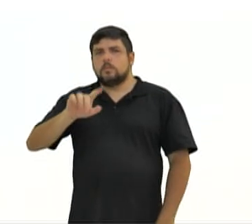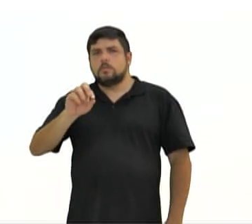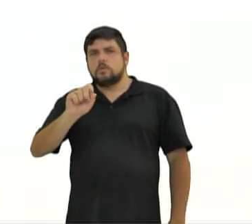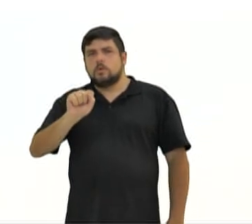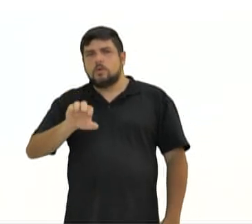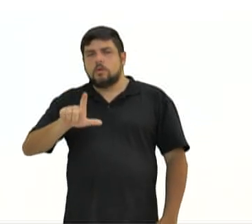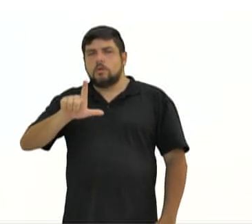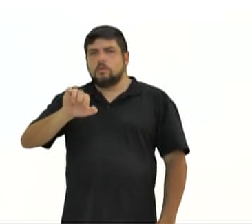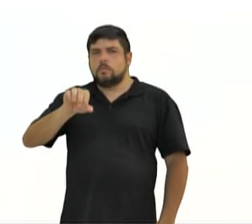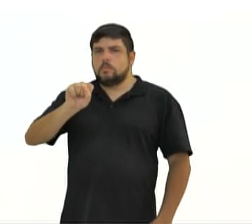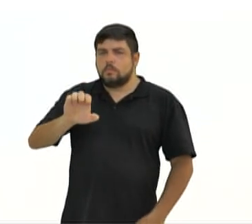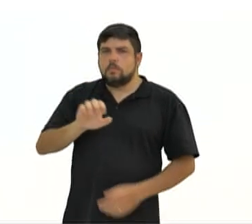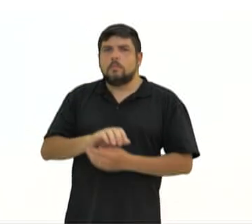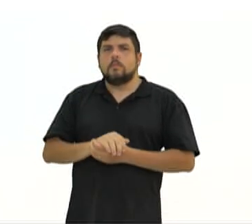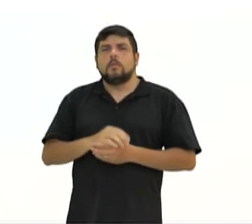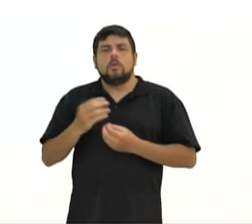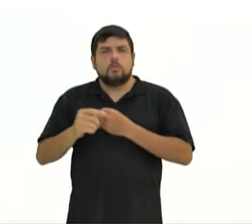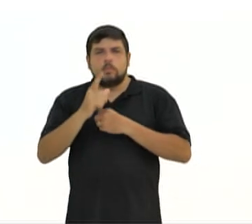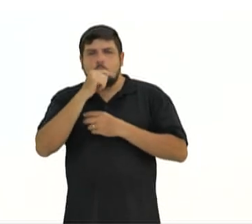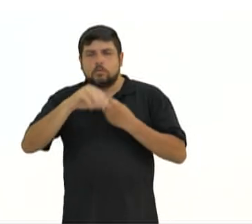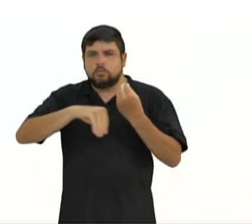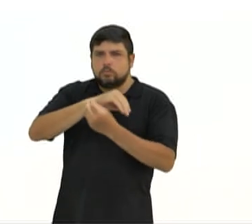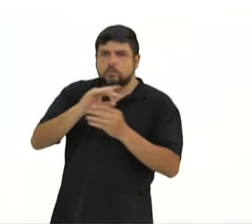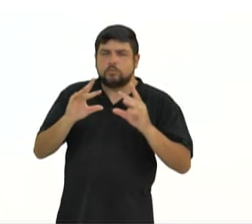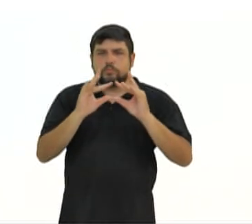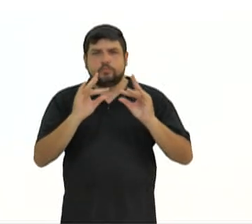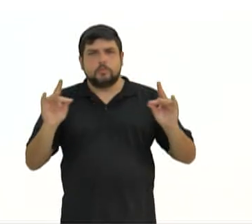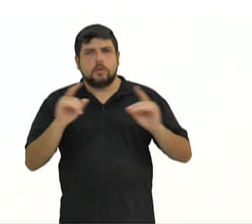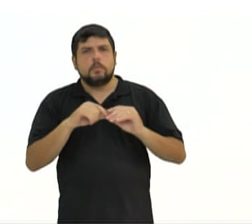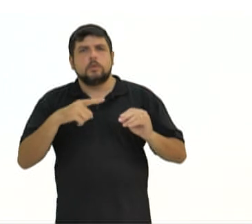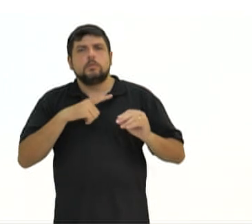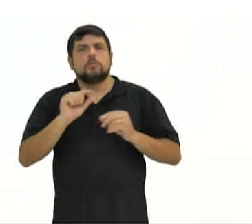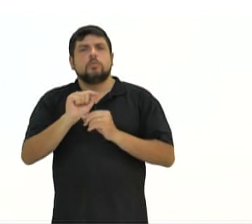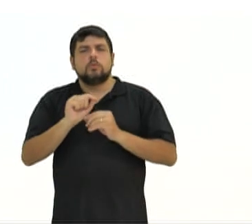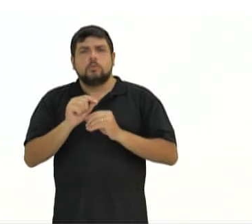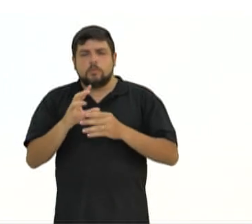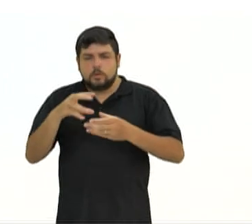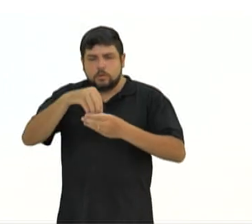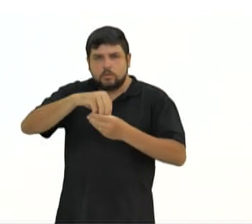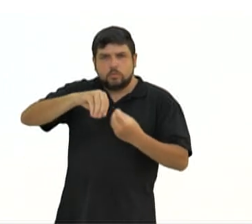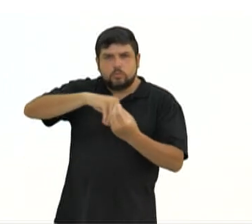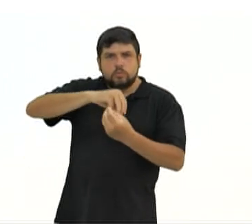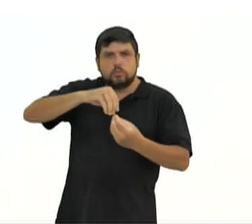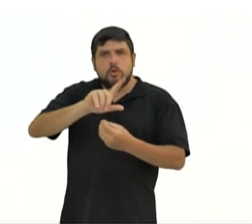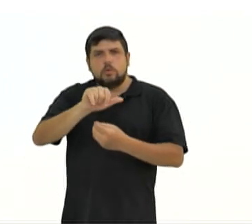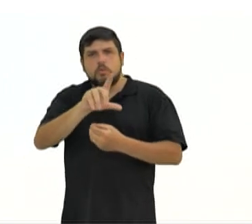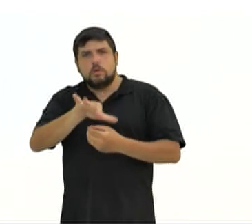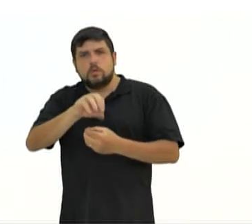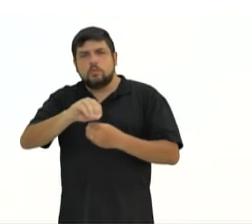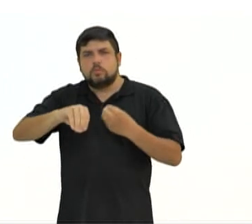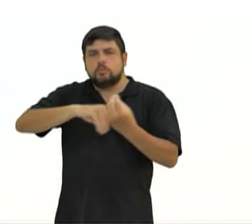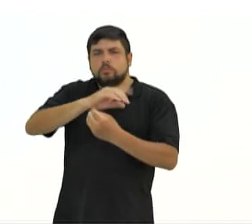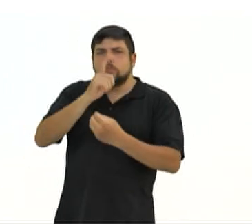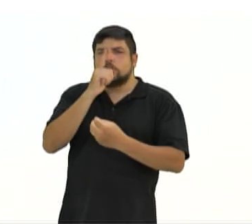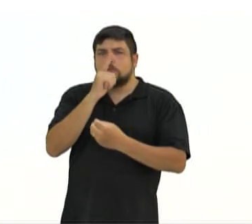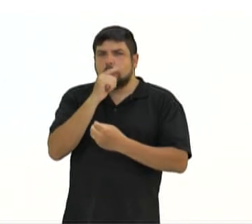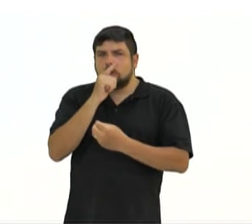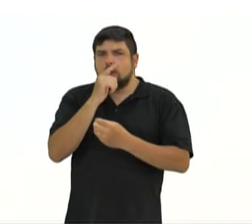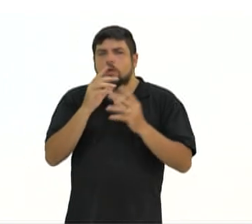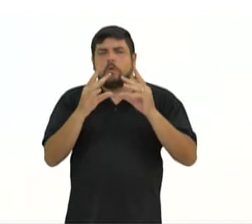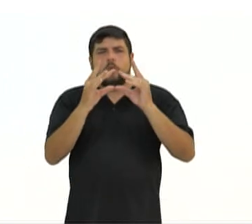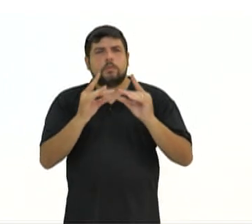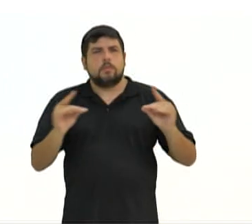Na eletrólise aquosa ou eletrólise em solução, temos um composto iônico dissolvido em água e esse, por